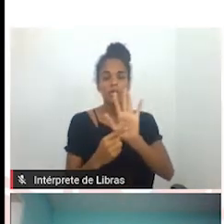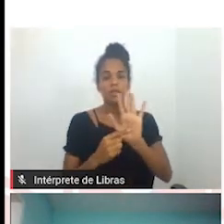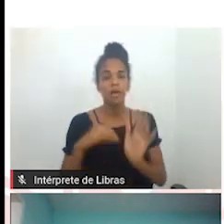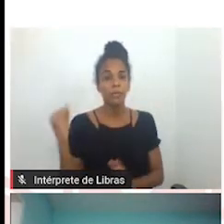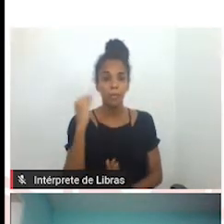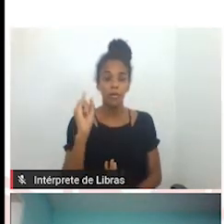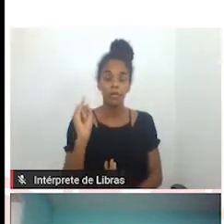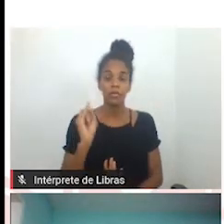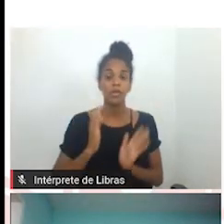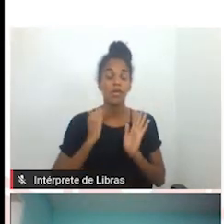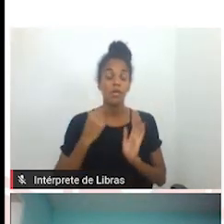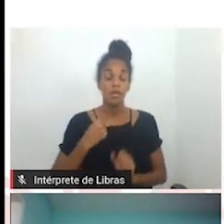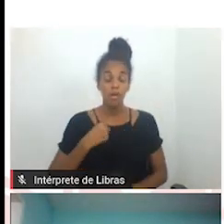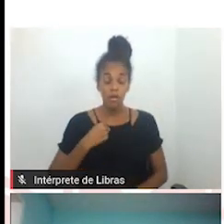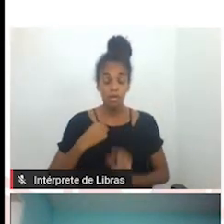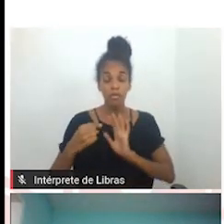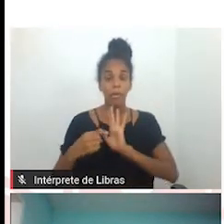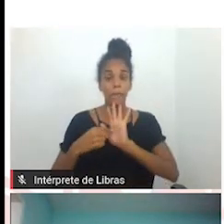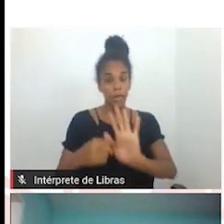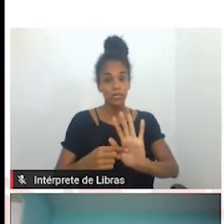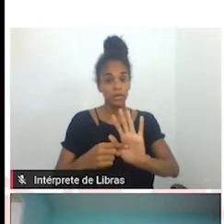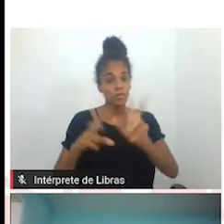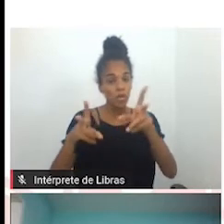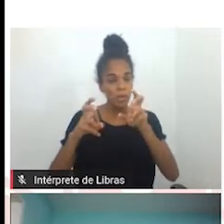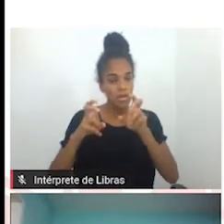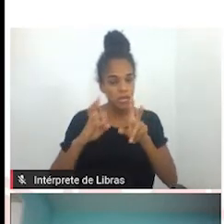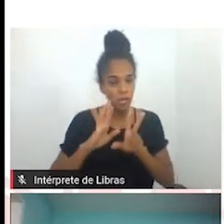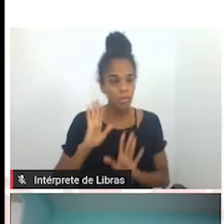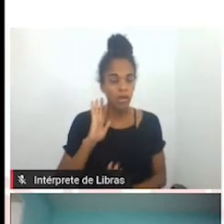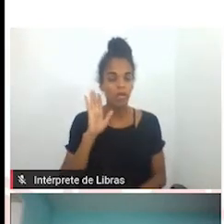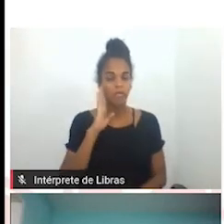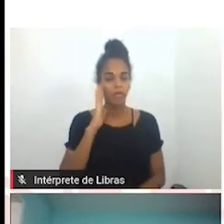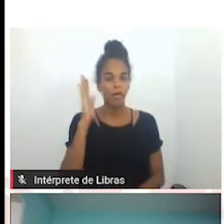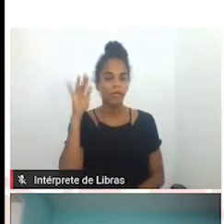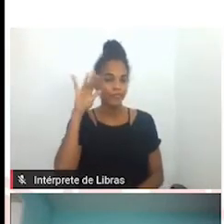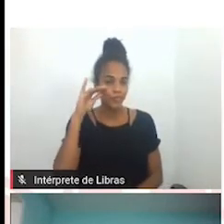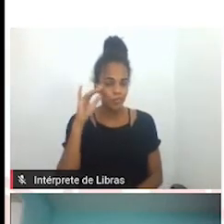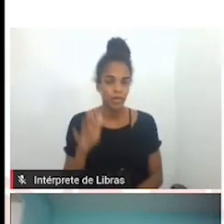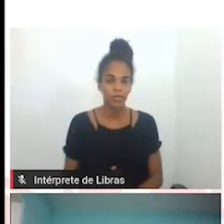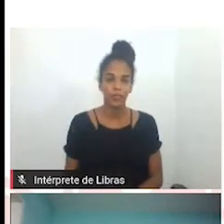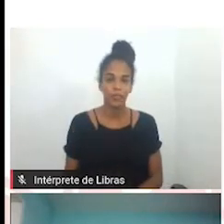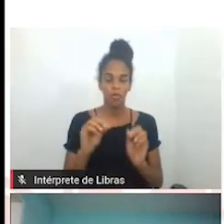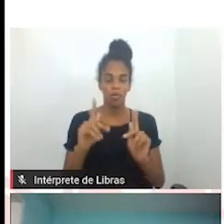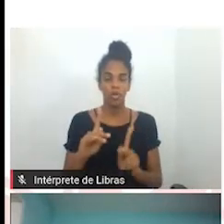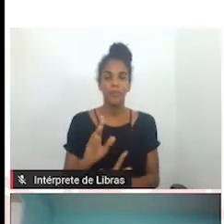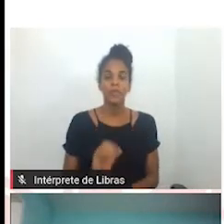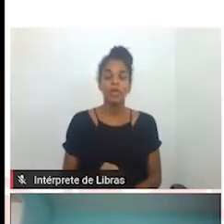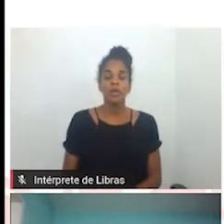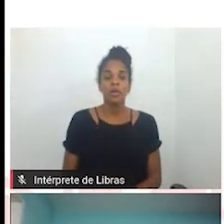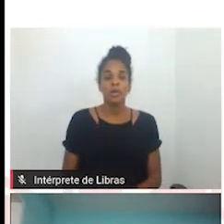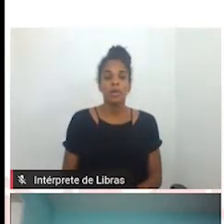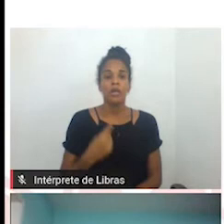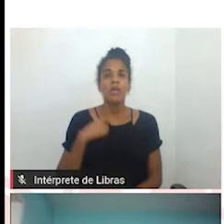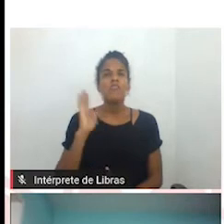vezes o paciente não tem nenhum fator de risco, mas ele é A positivo, e eu peguei na prática pacientes